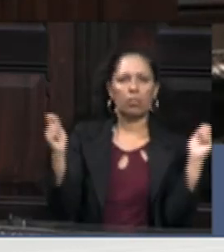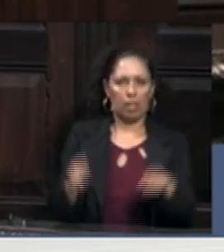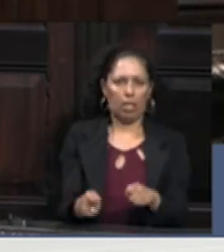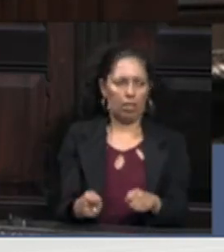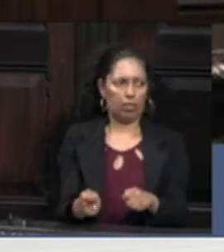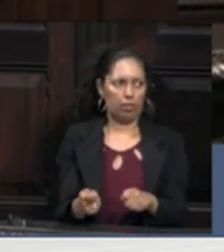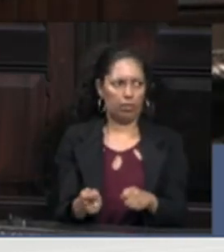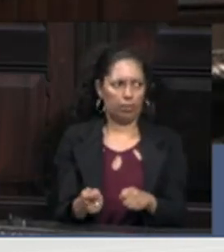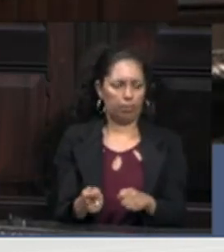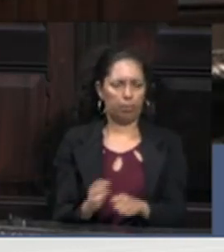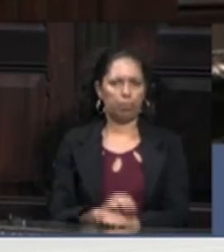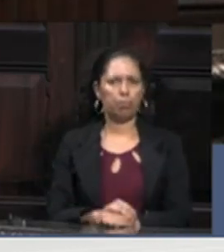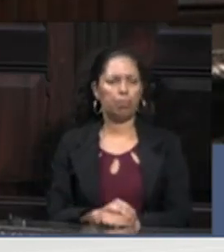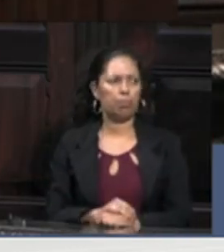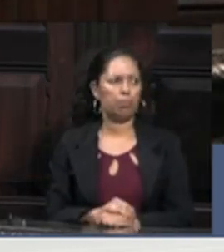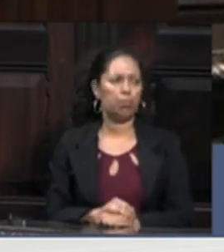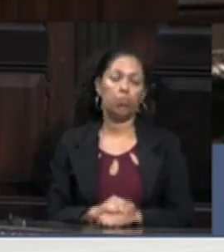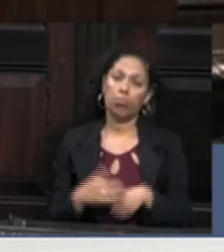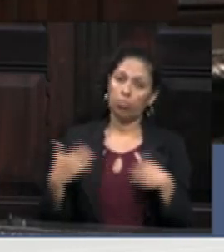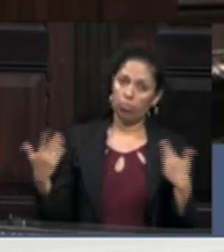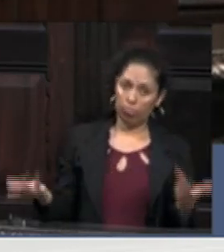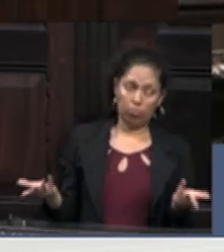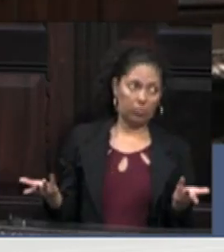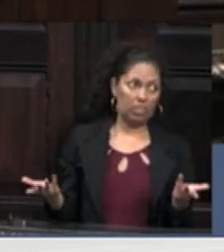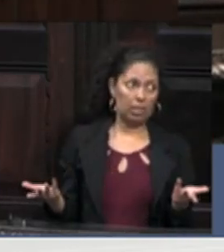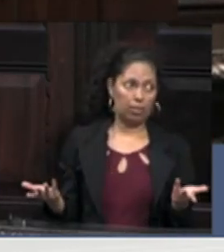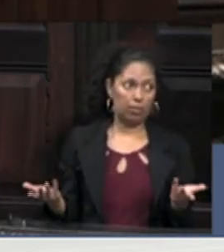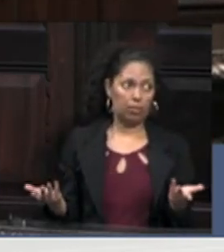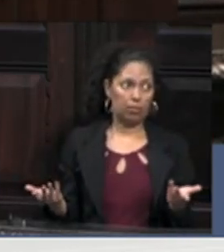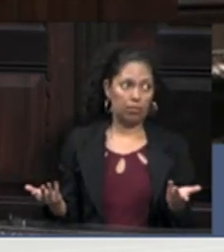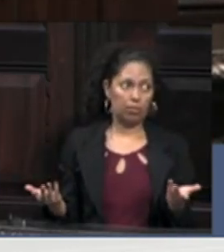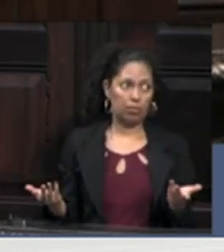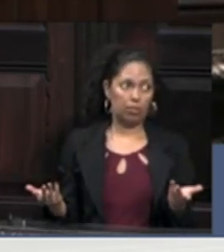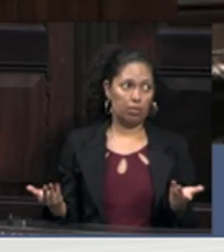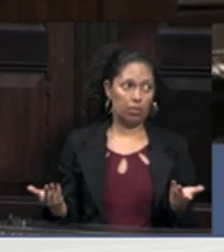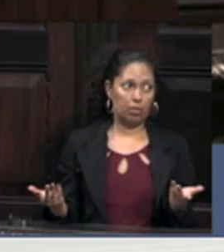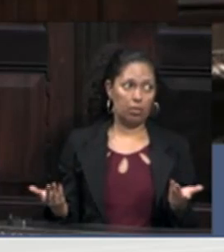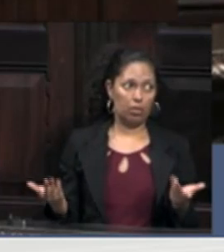consequências positivas. Pois bem, veja bem, o